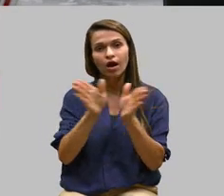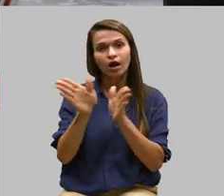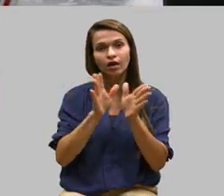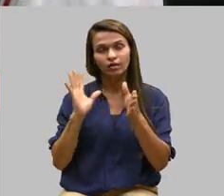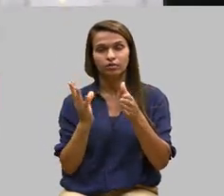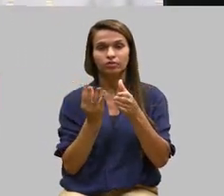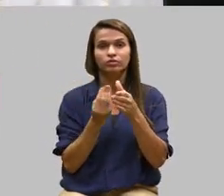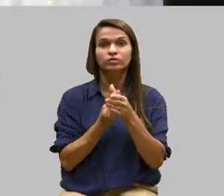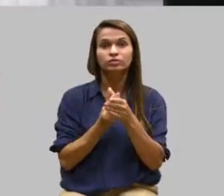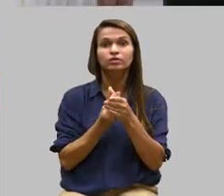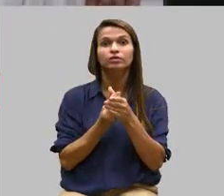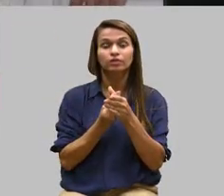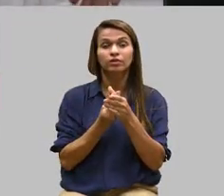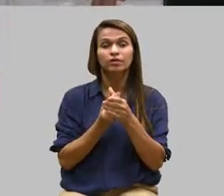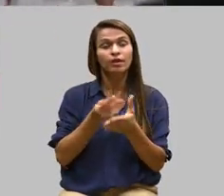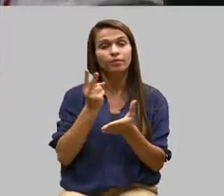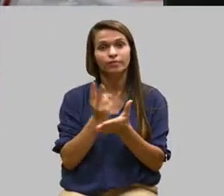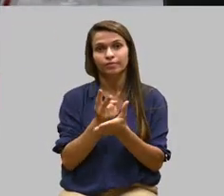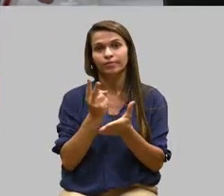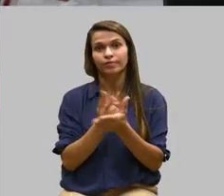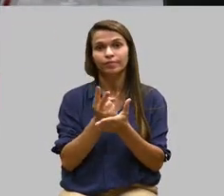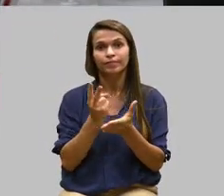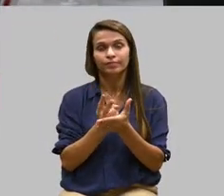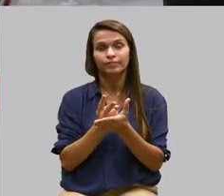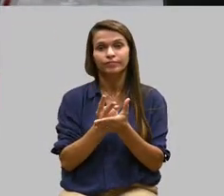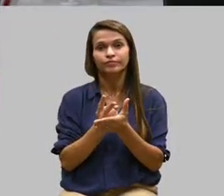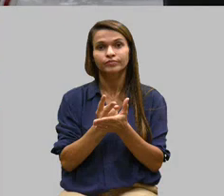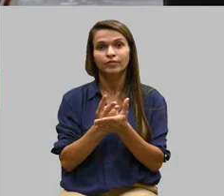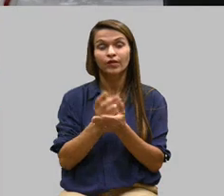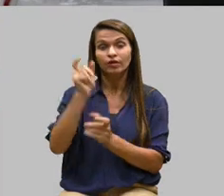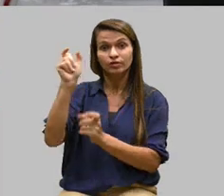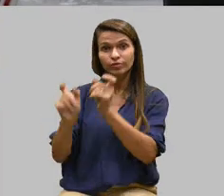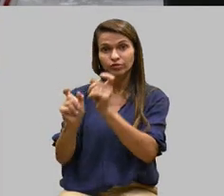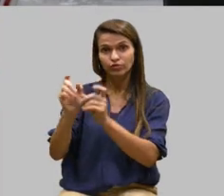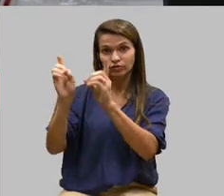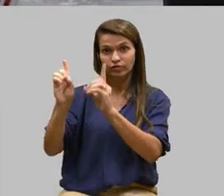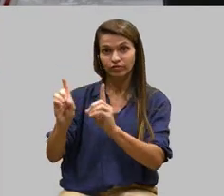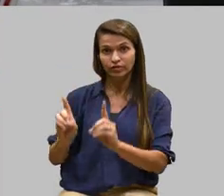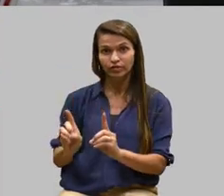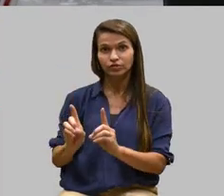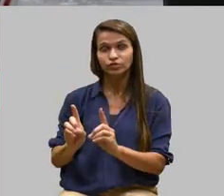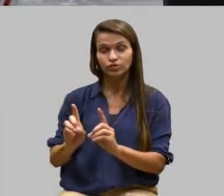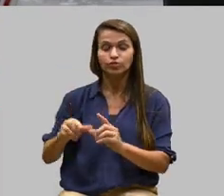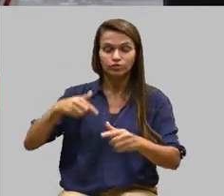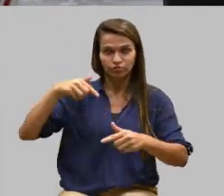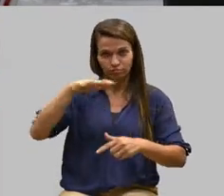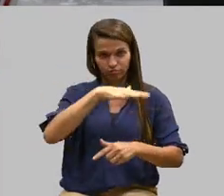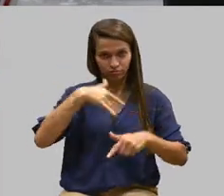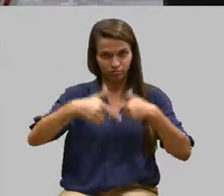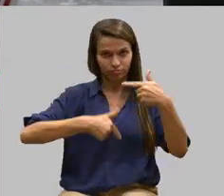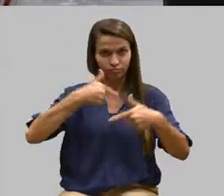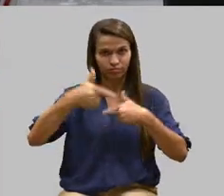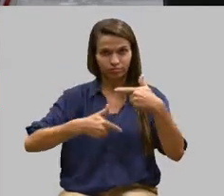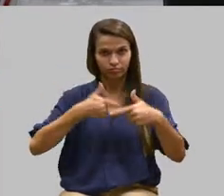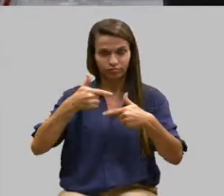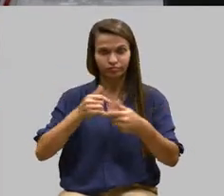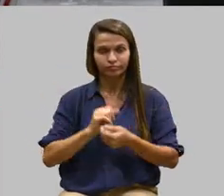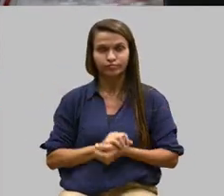e a permanência das pessoas com deficiência no mercado de trabalho